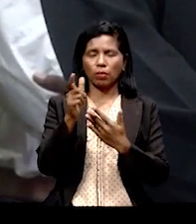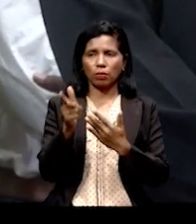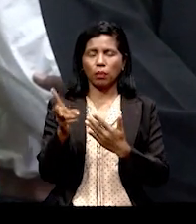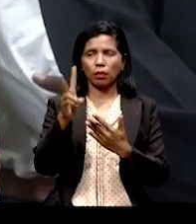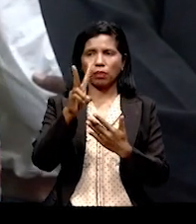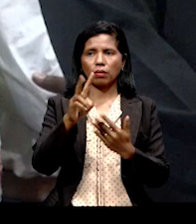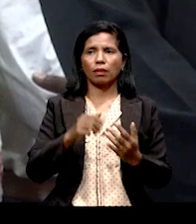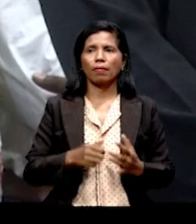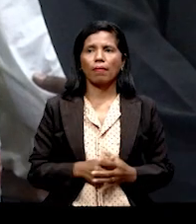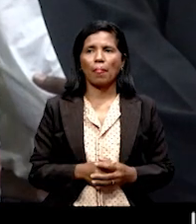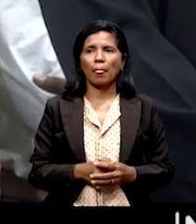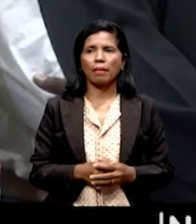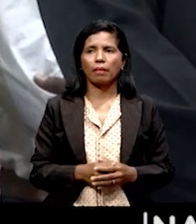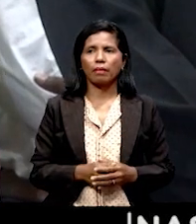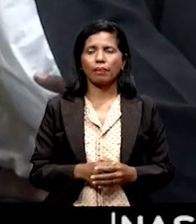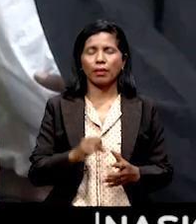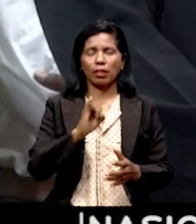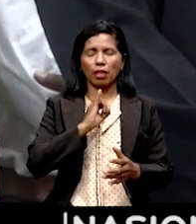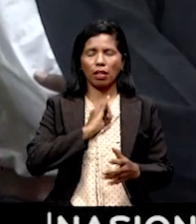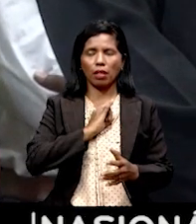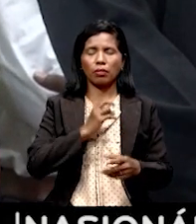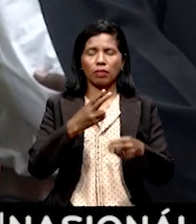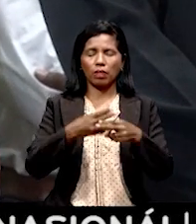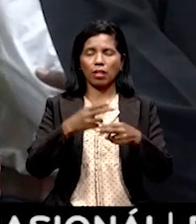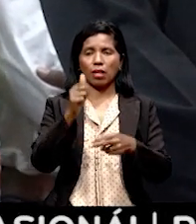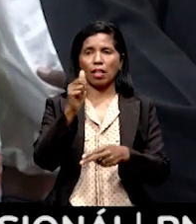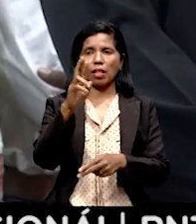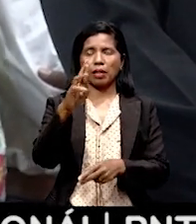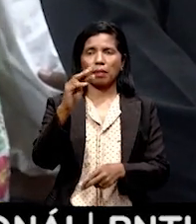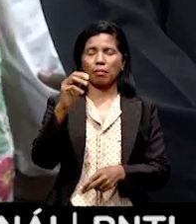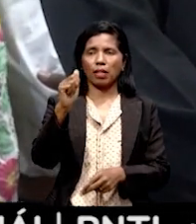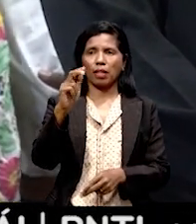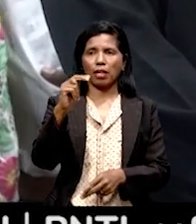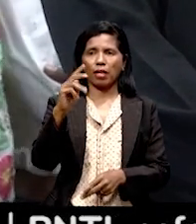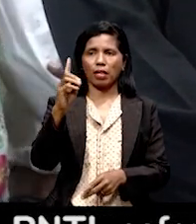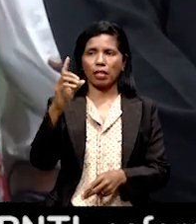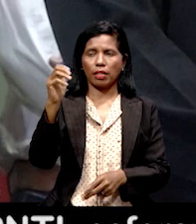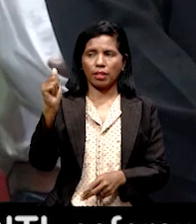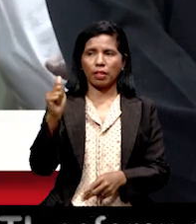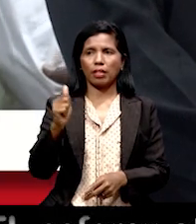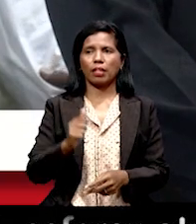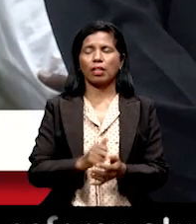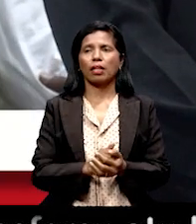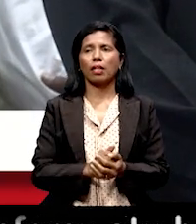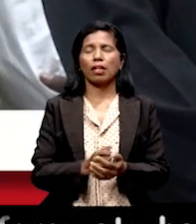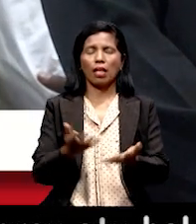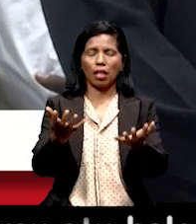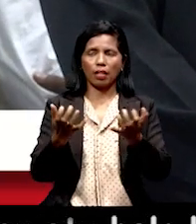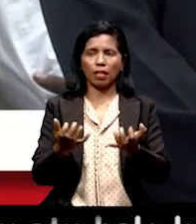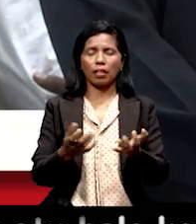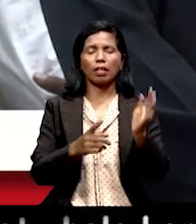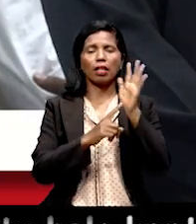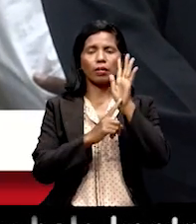2022 e hau Armanda Berta dos Santos cara fatoba